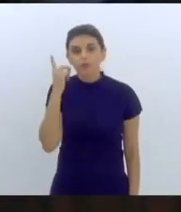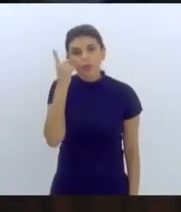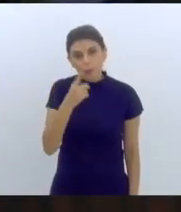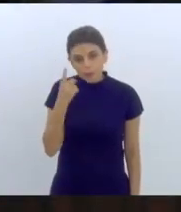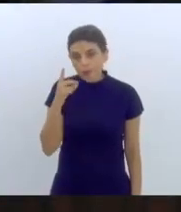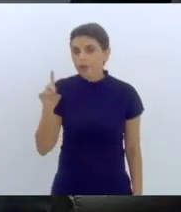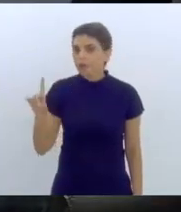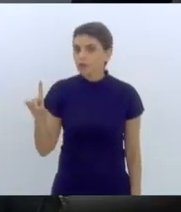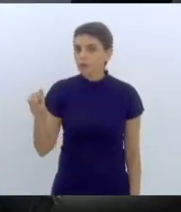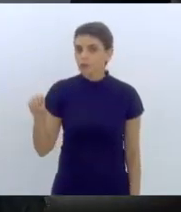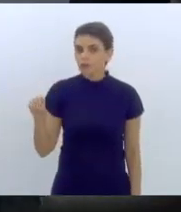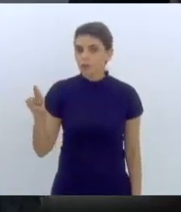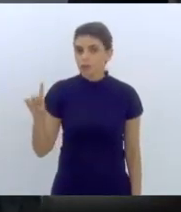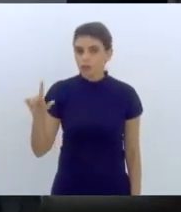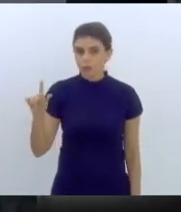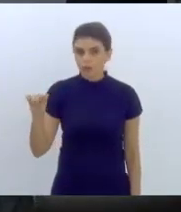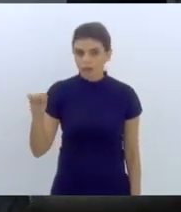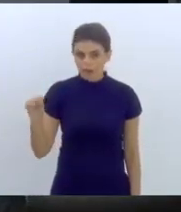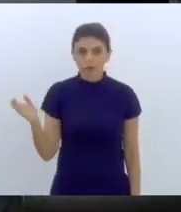Ruas.